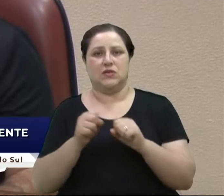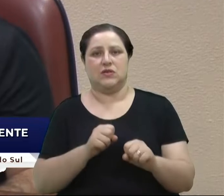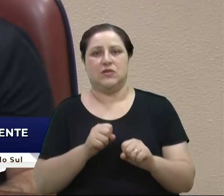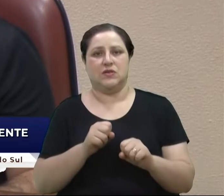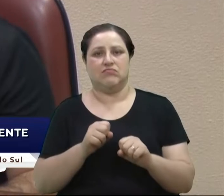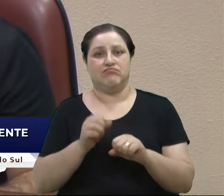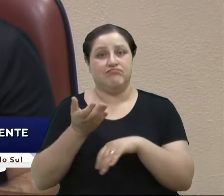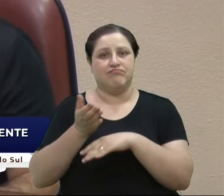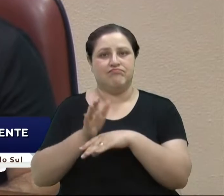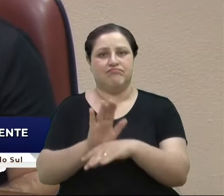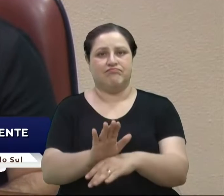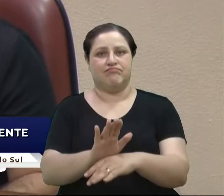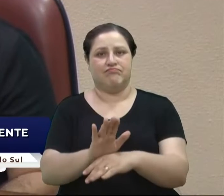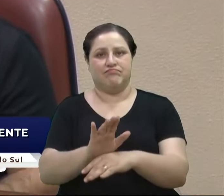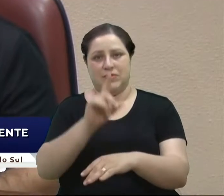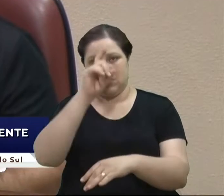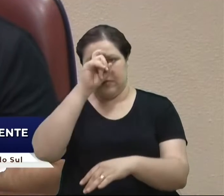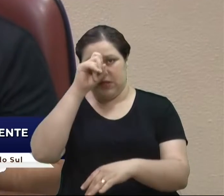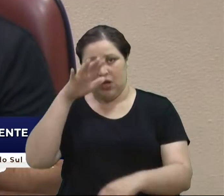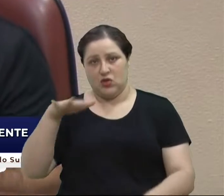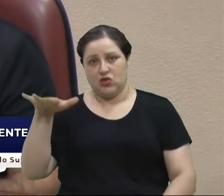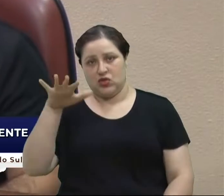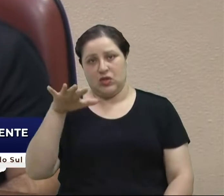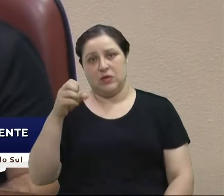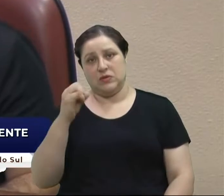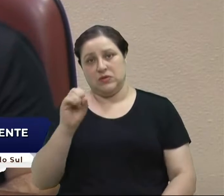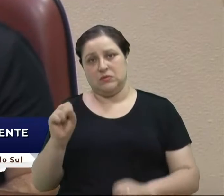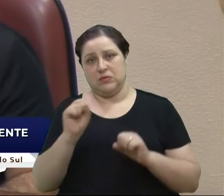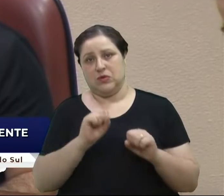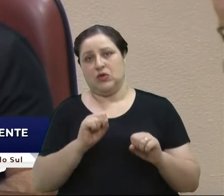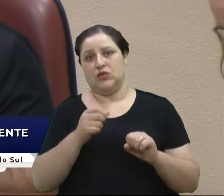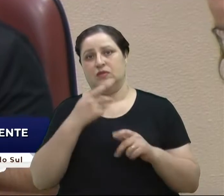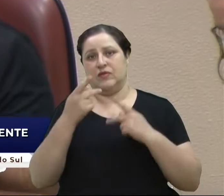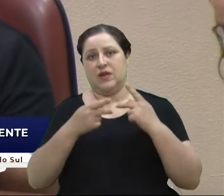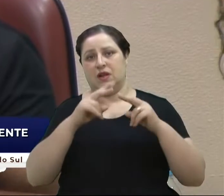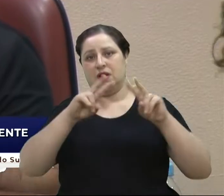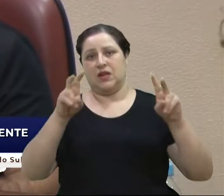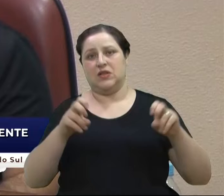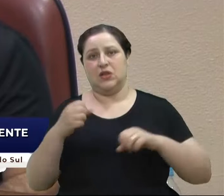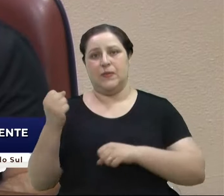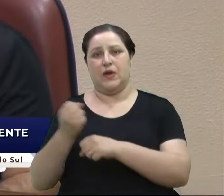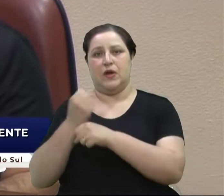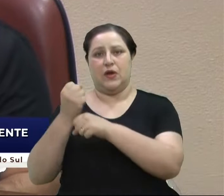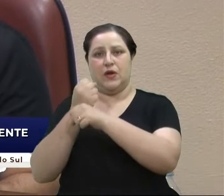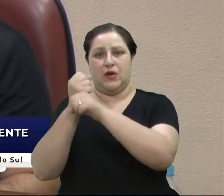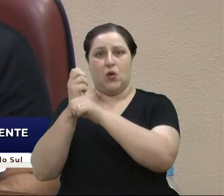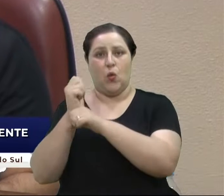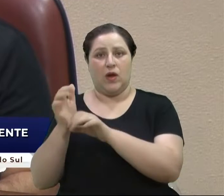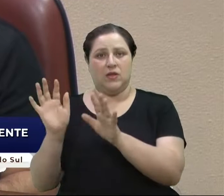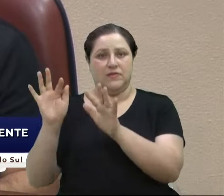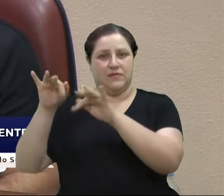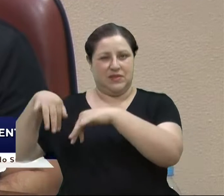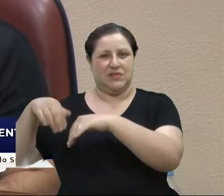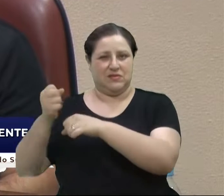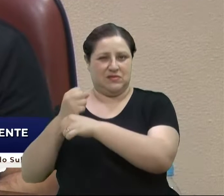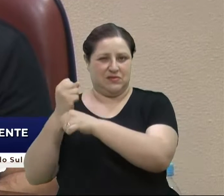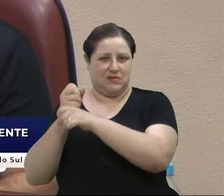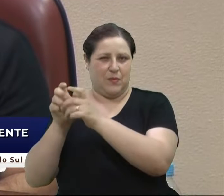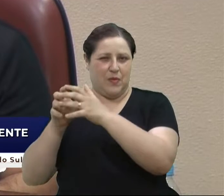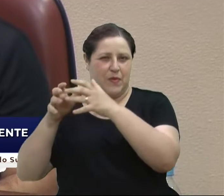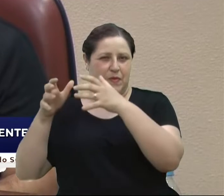poder ajudar, né, o Hospital Geral e se puder também colocar a questão das obras, do término das obras, da ampliação, a